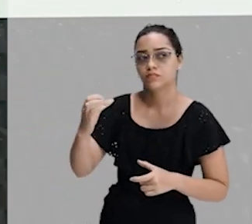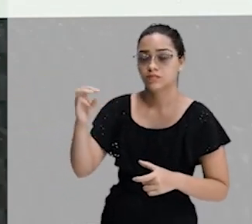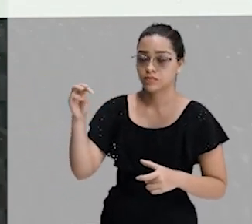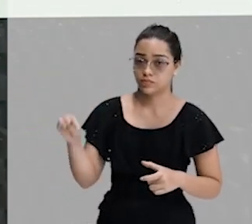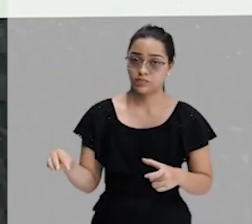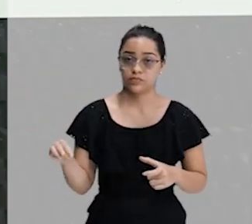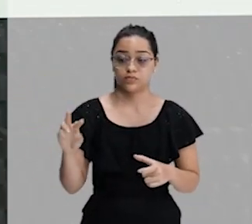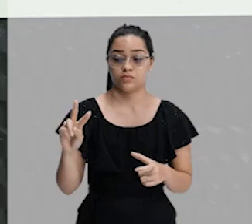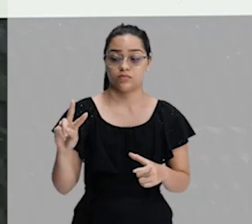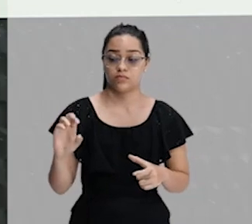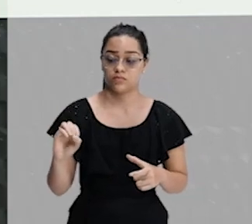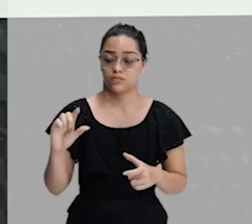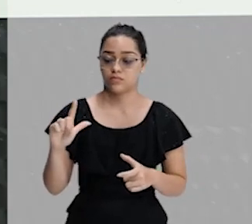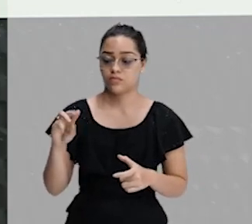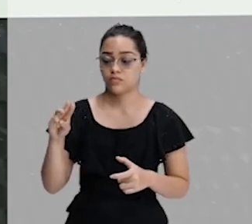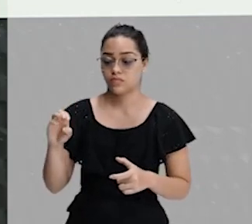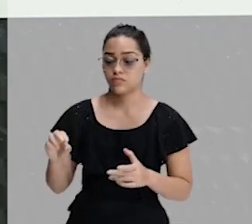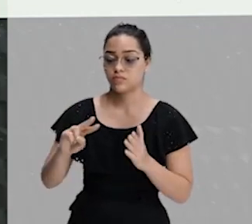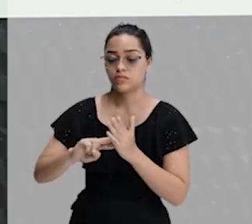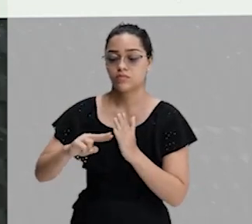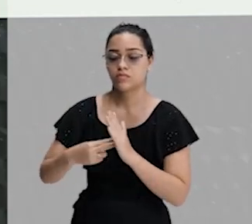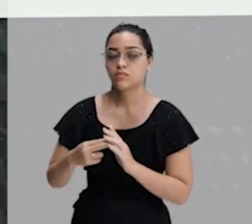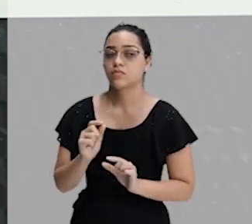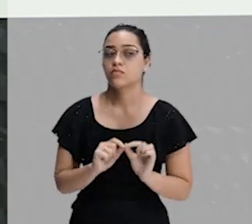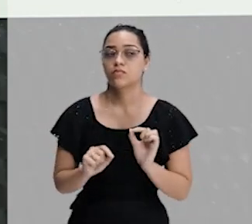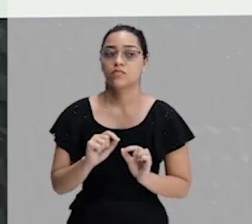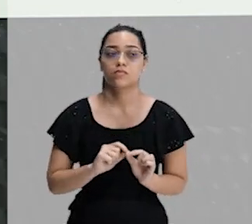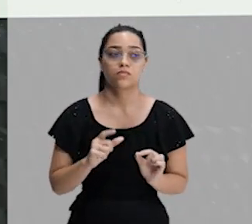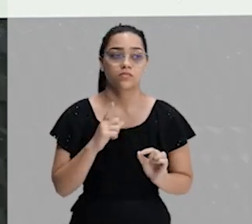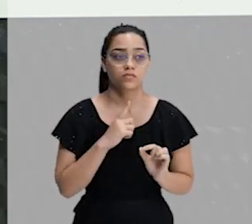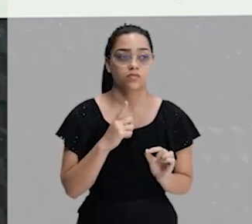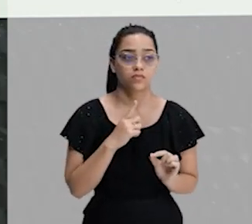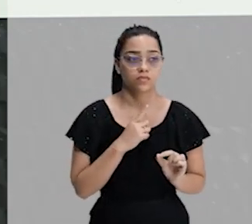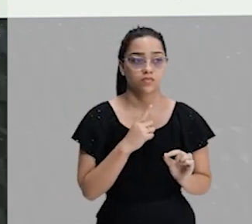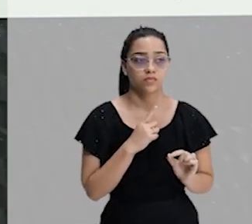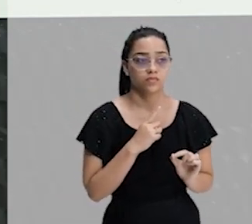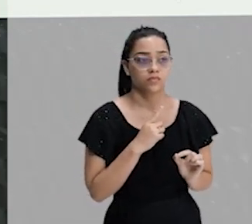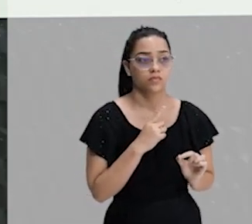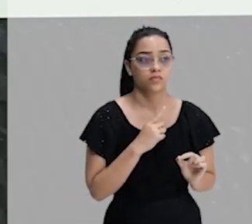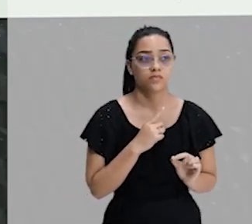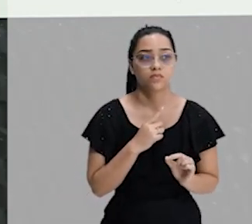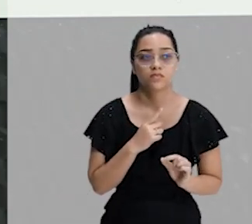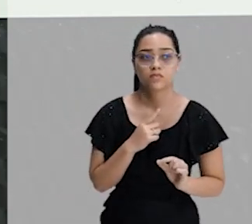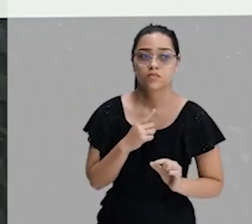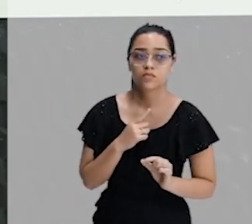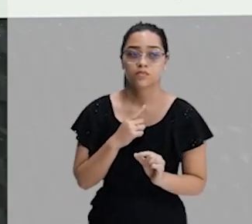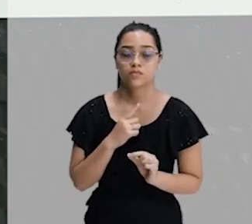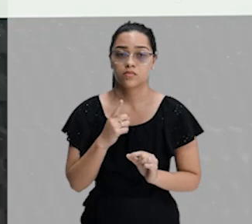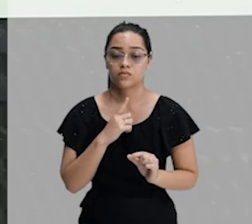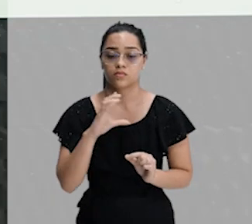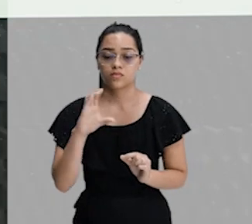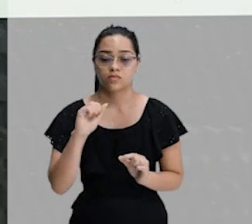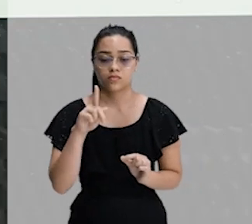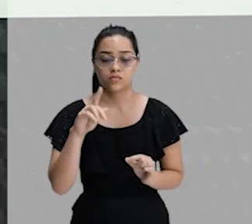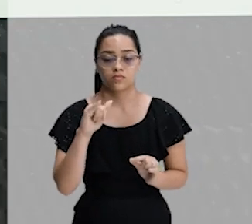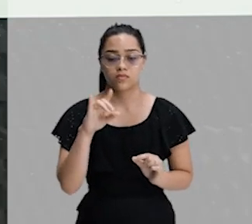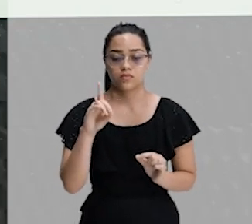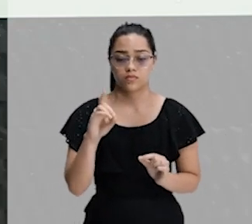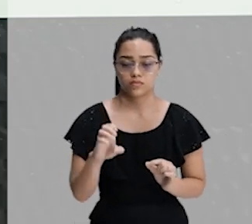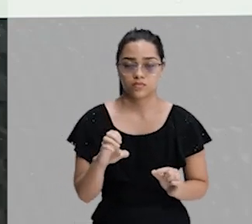538,51 centímetros cúbicos, isso quer dizer que ela possui um volume, aliás, uma capacidade,